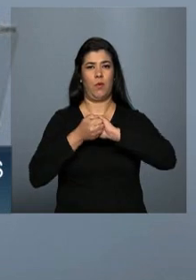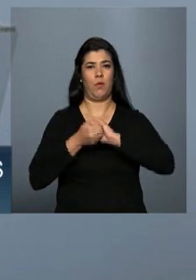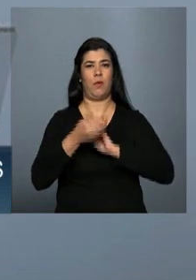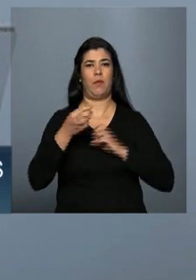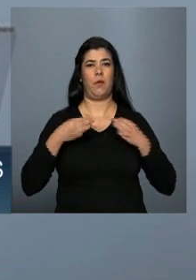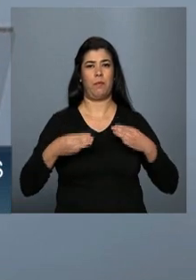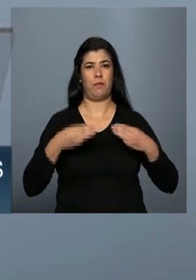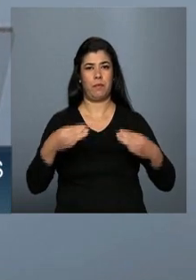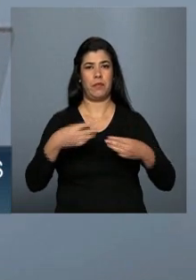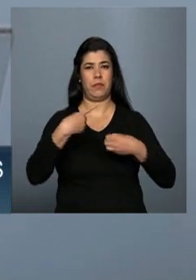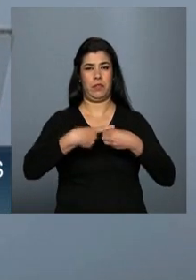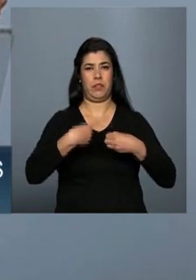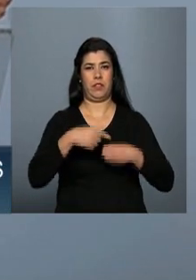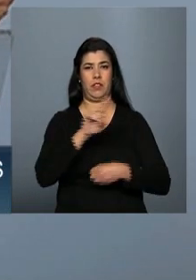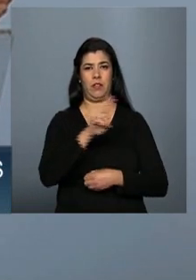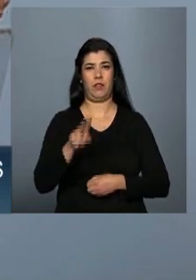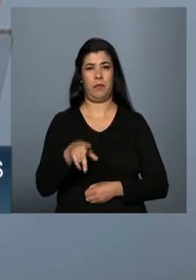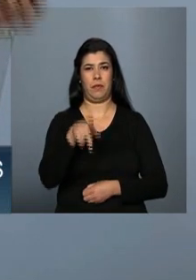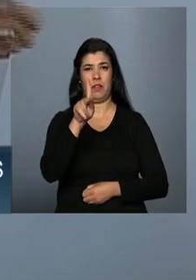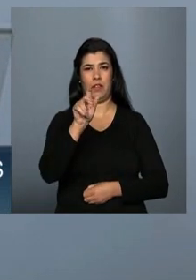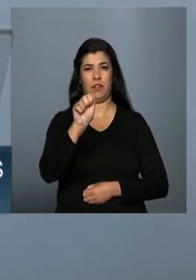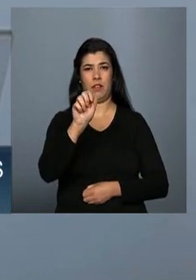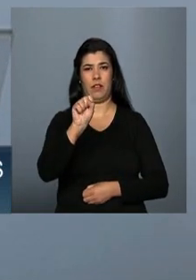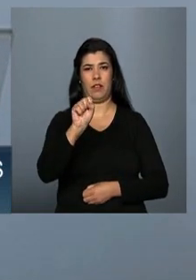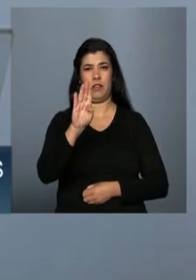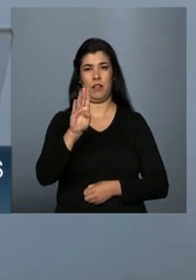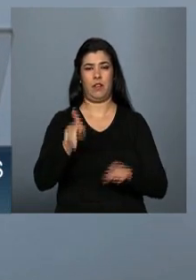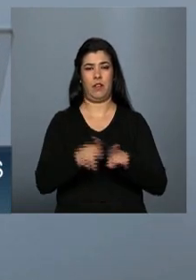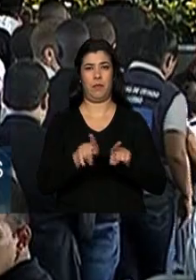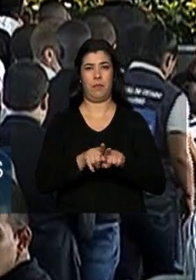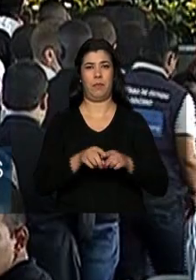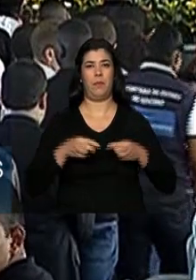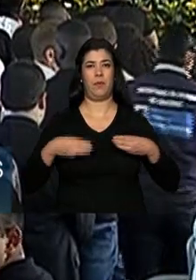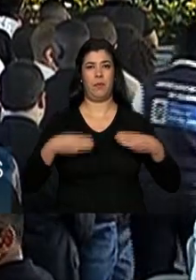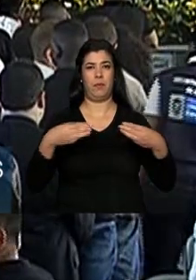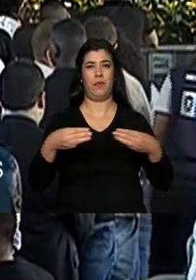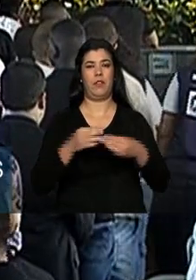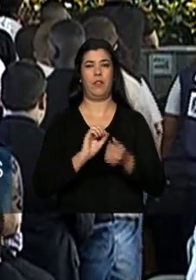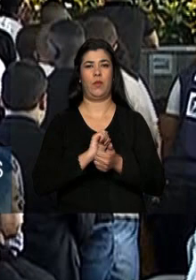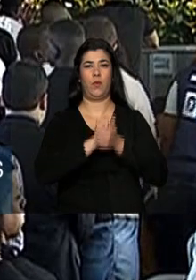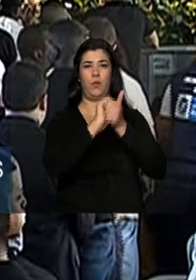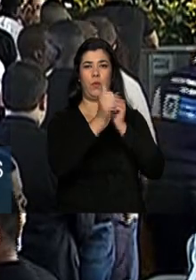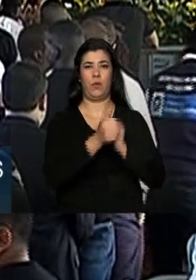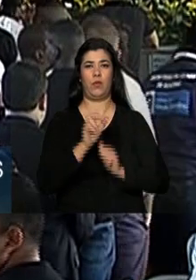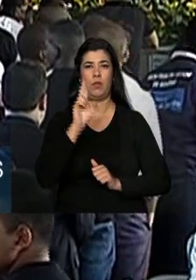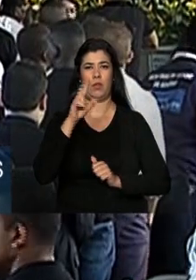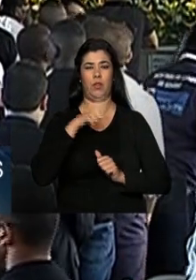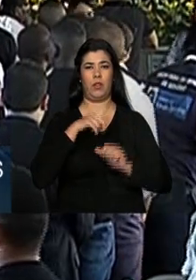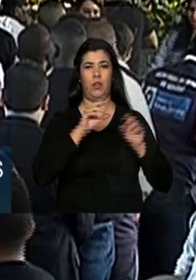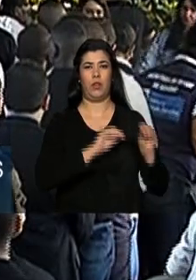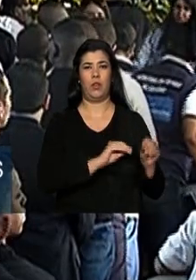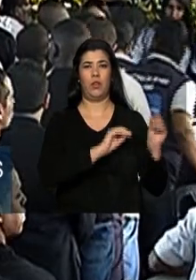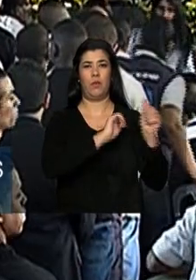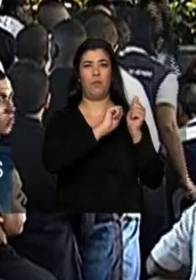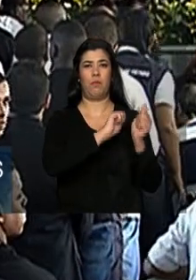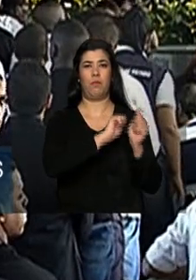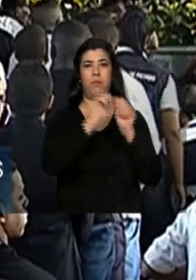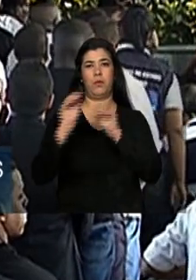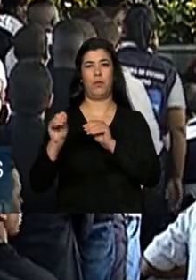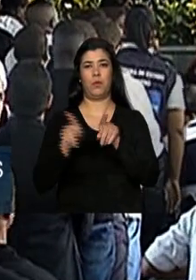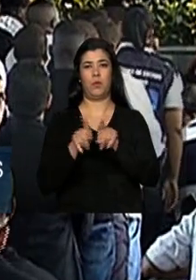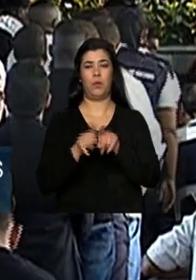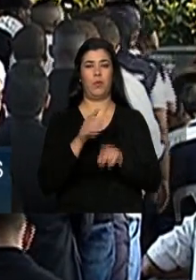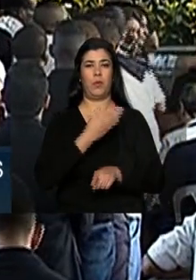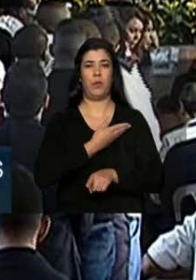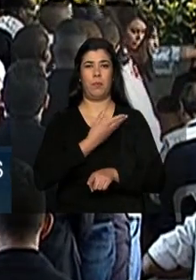Cidades, Gilberto Kassab, o ministro interino do Esporte, que exportou George Hilton para outro lugar, o meu querido amigo Ricardo